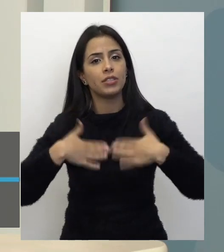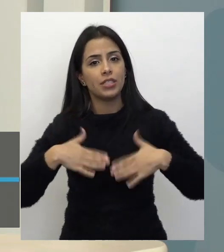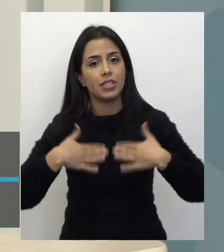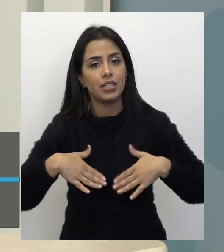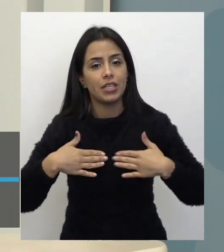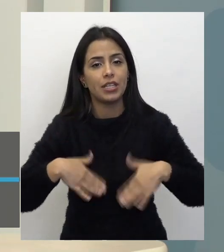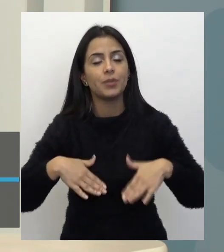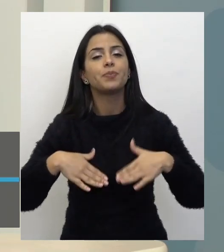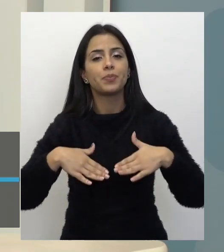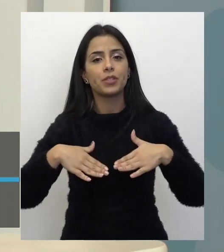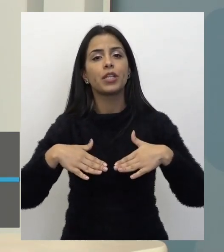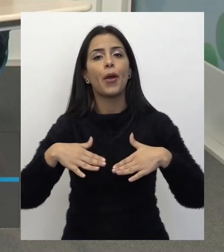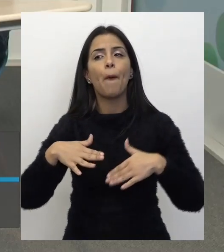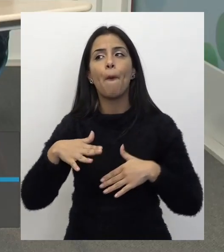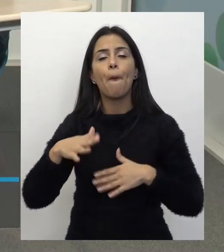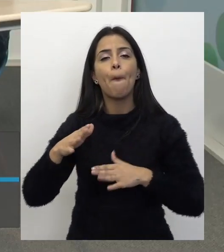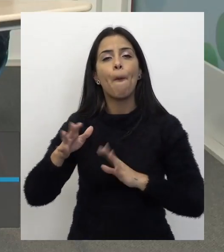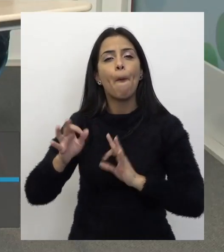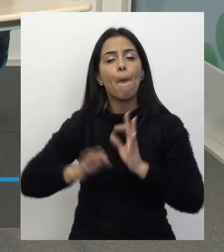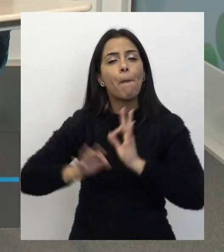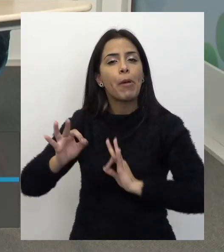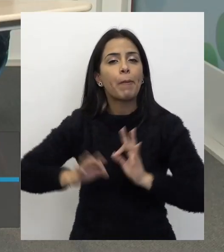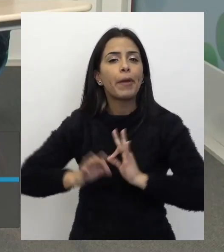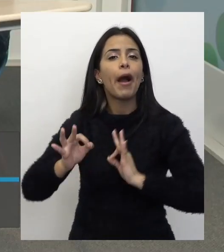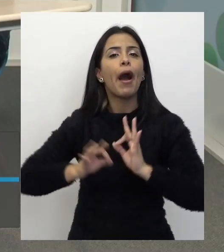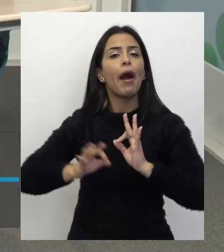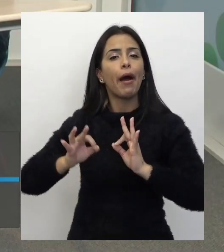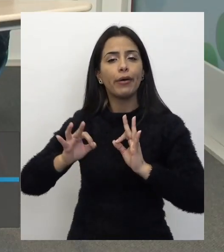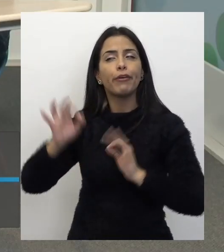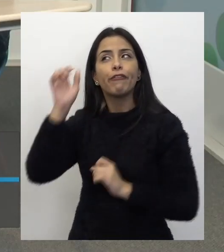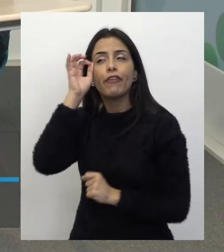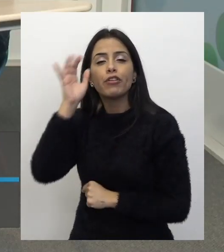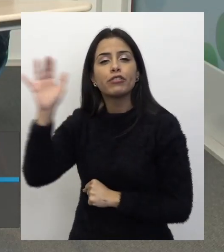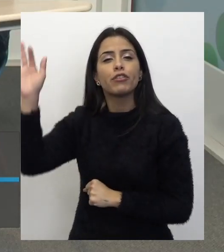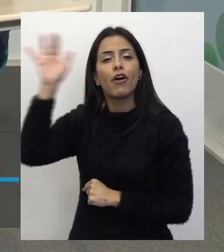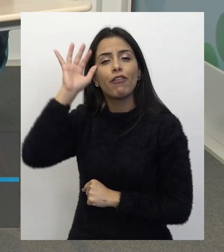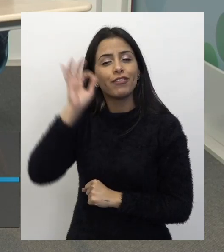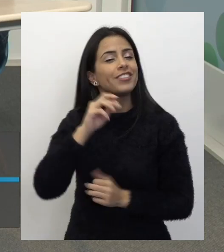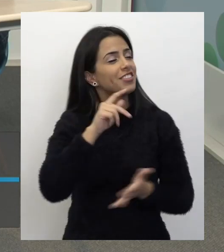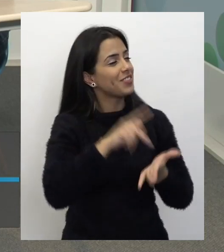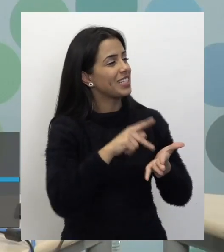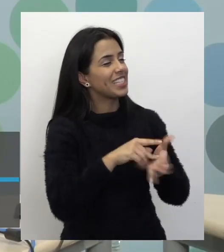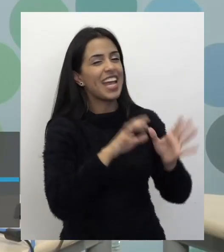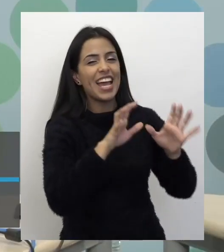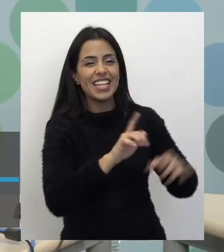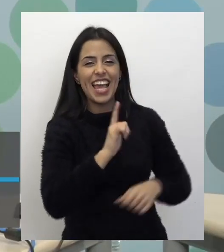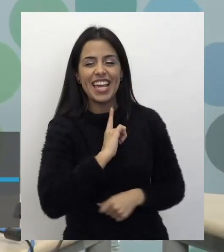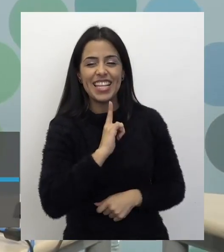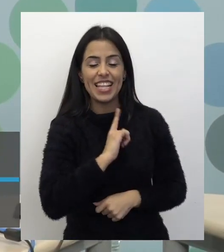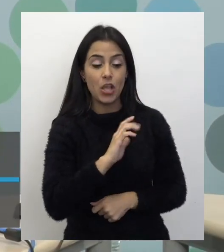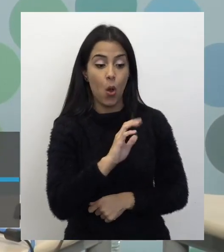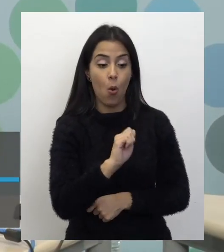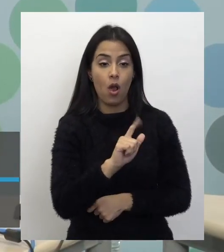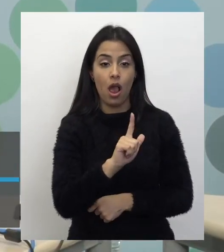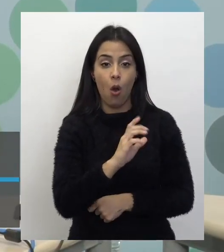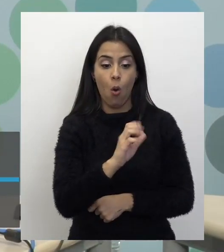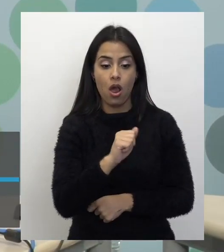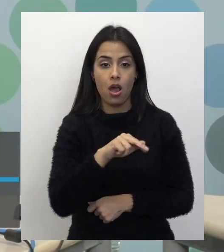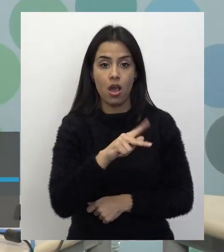características tão diferentes, né? Exatamente. É aí que mora o calcanhar de Aquiles da Grécia,